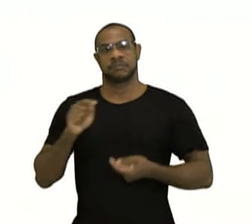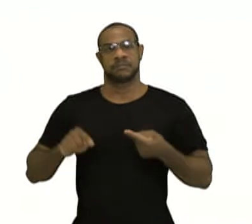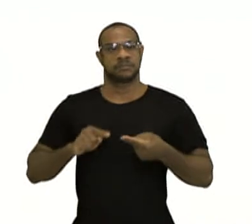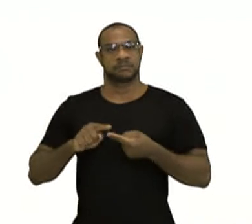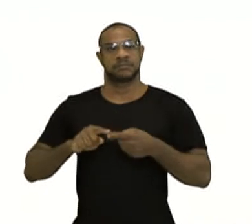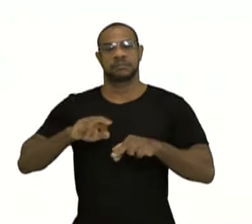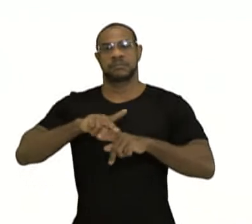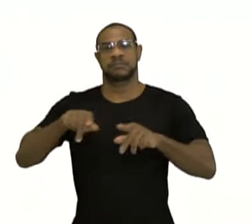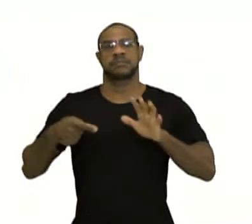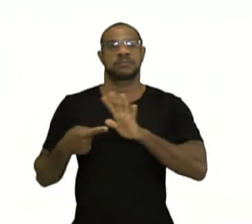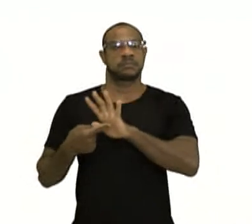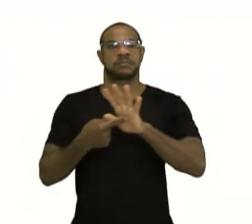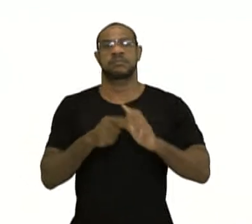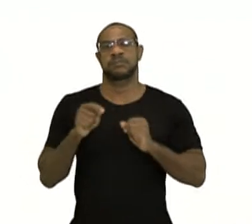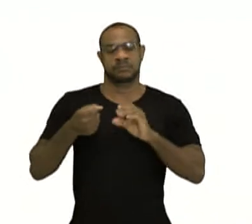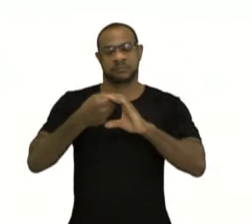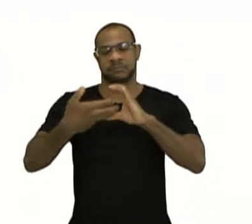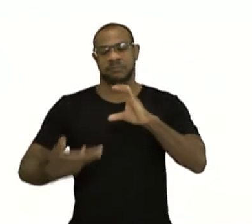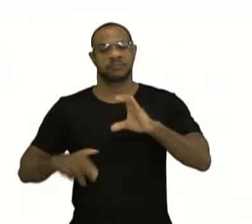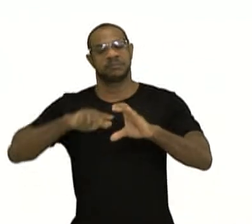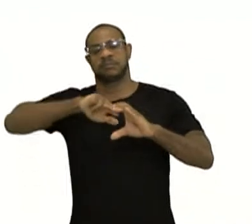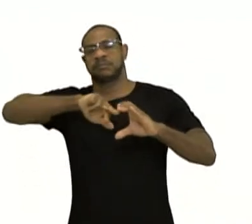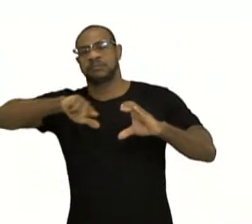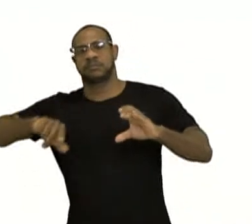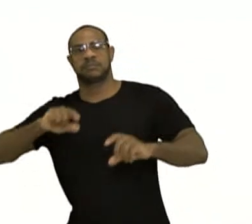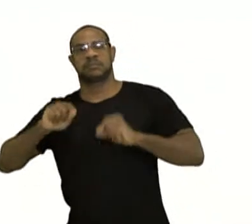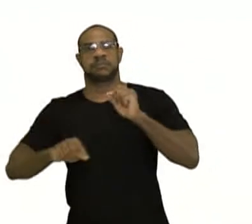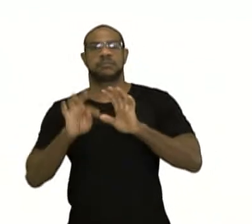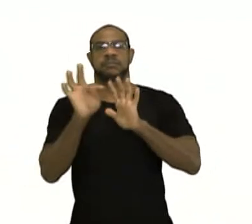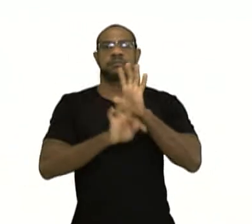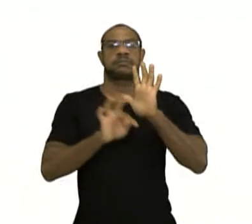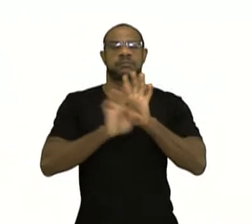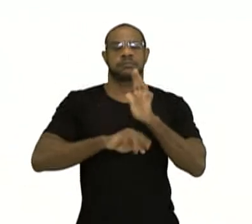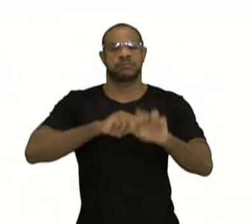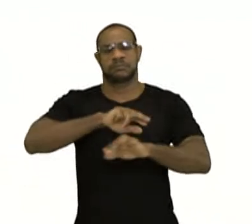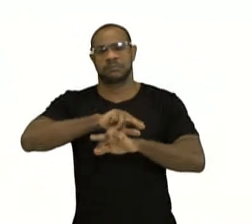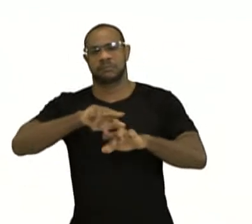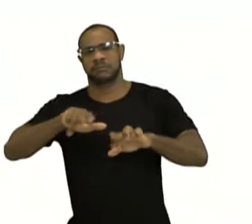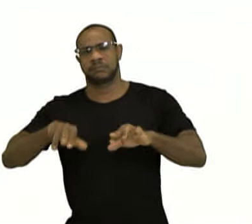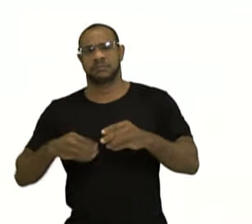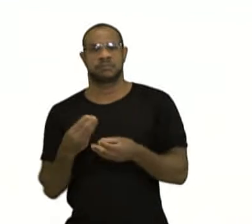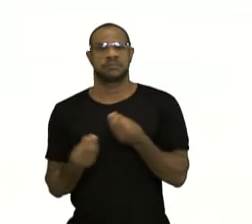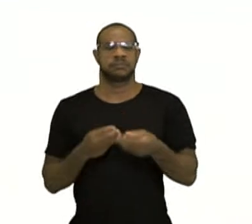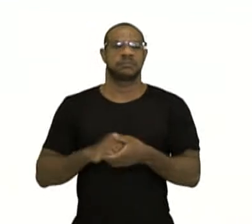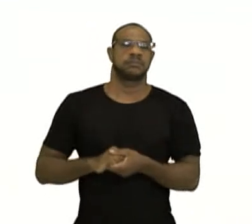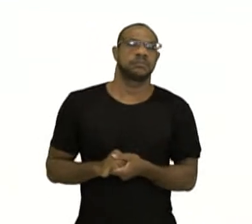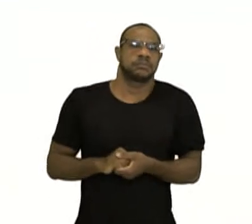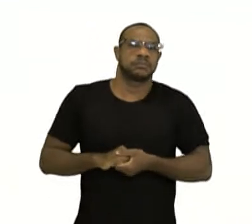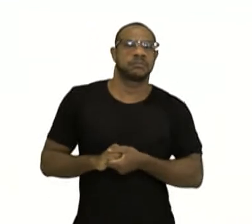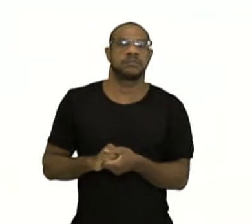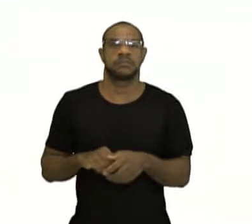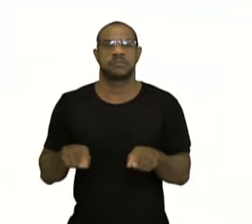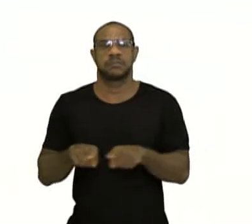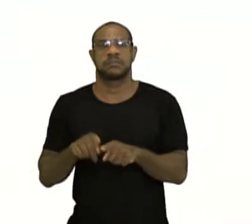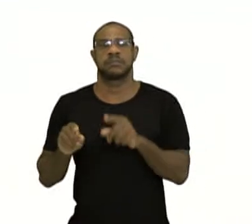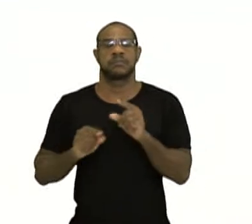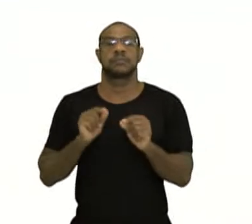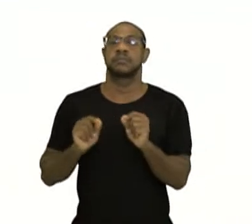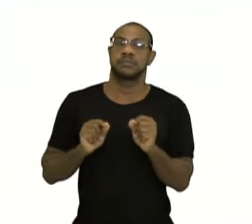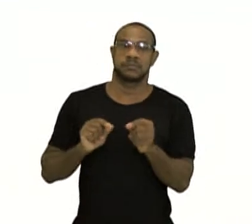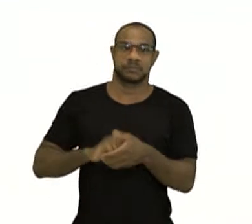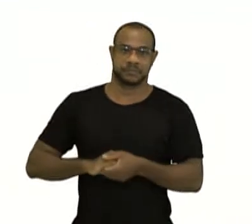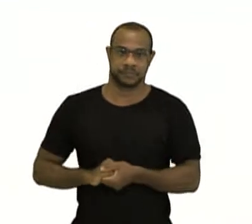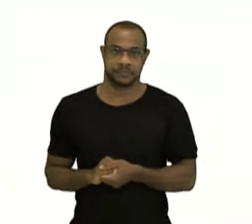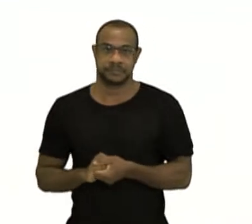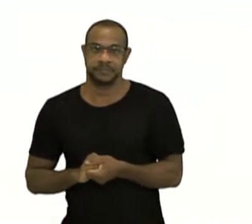e identificar posible intertextualidad. Lingüístico discursivo, condicional simple y